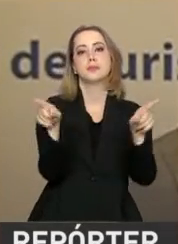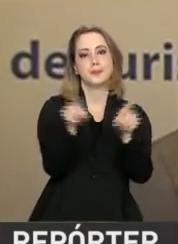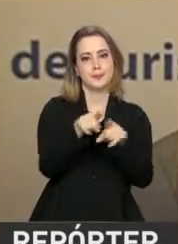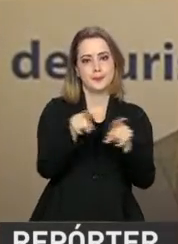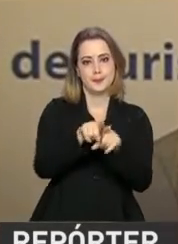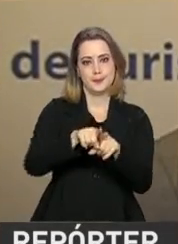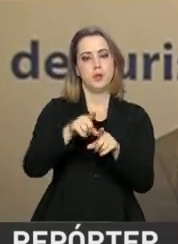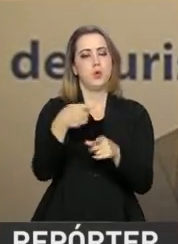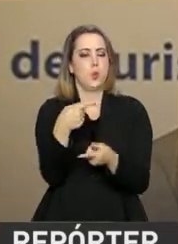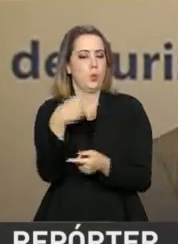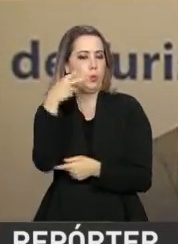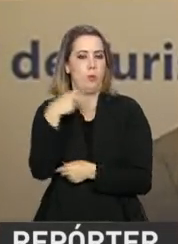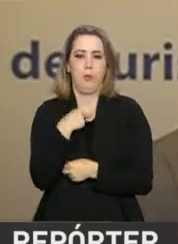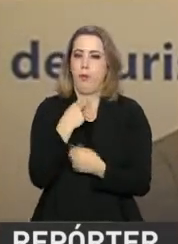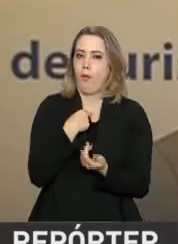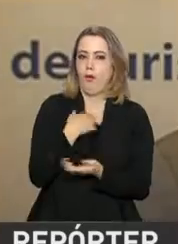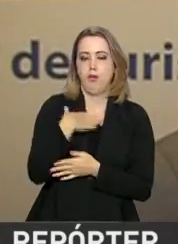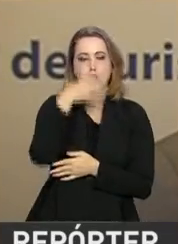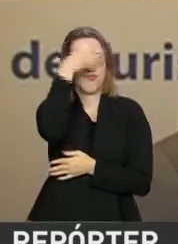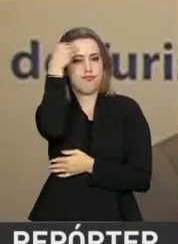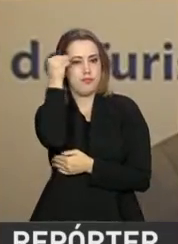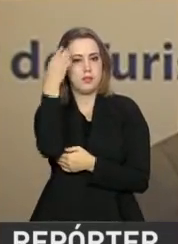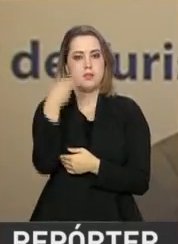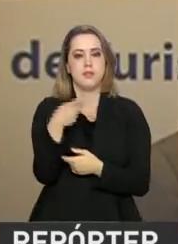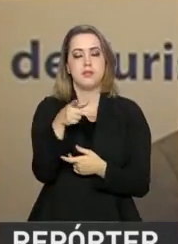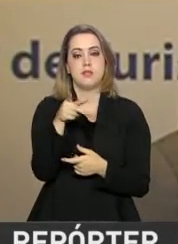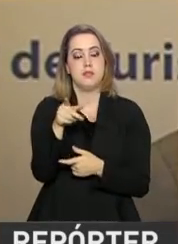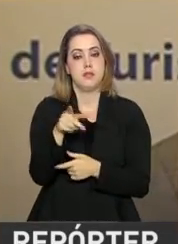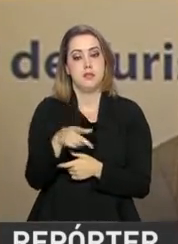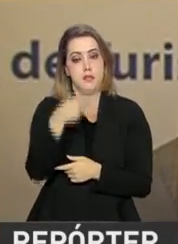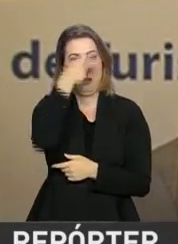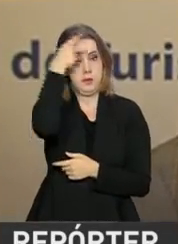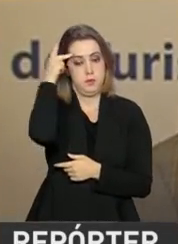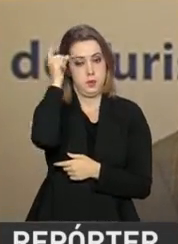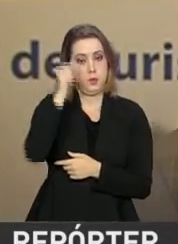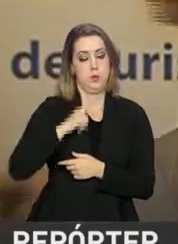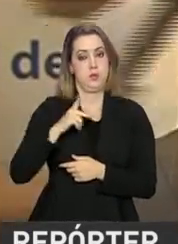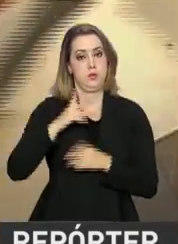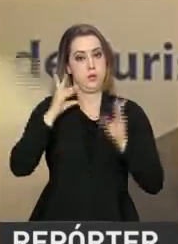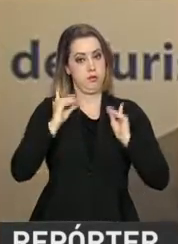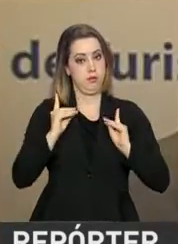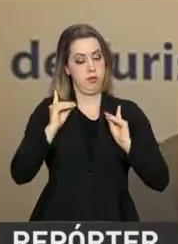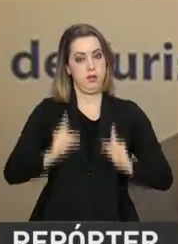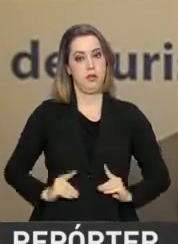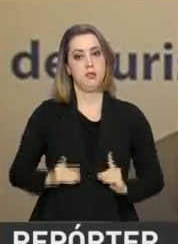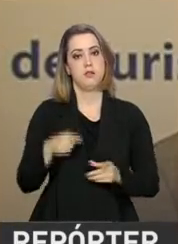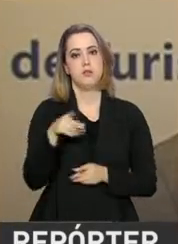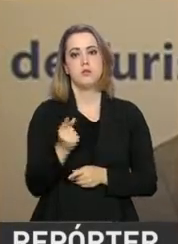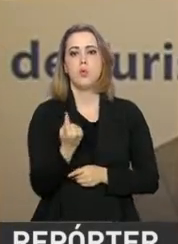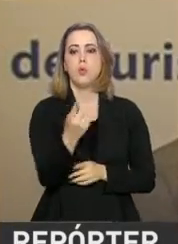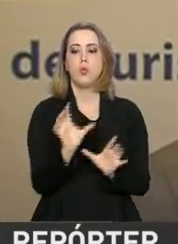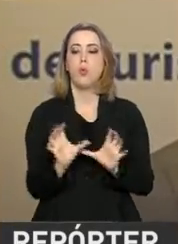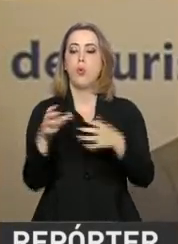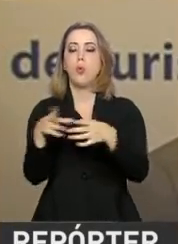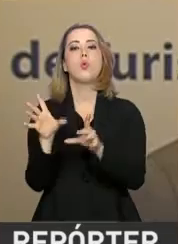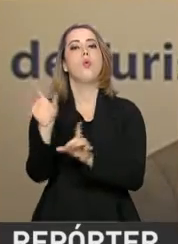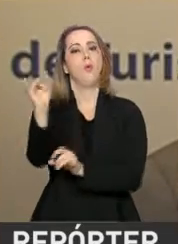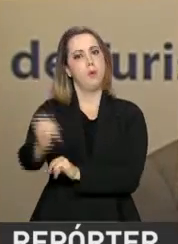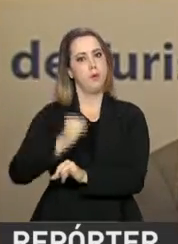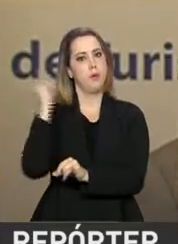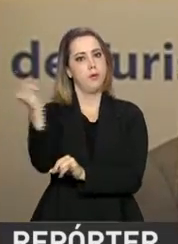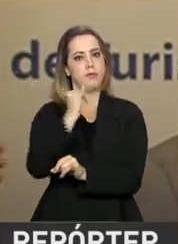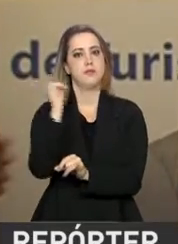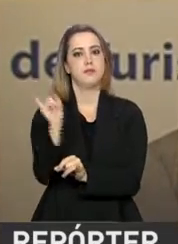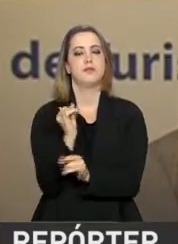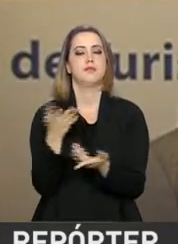que não podemos esquecer as pessoas é com deficiência eles são eles são um segmento importante também do